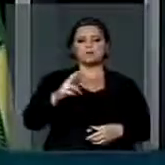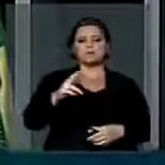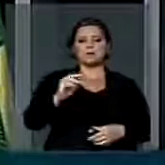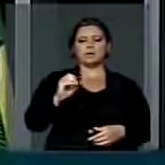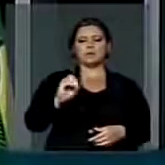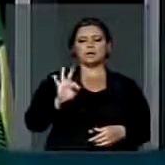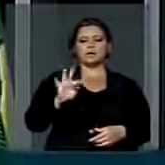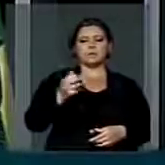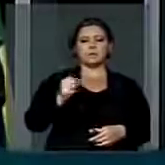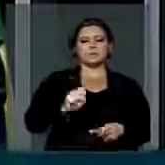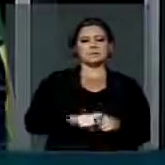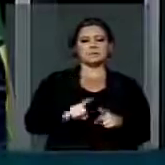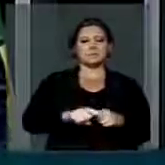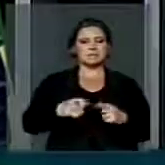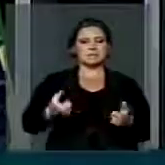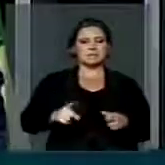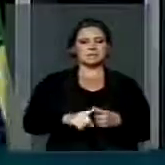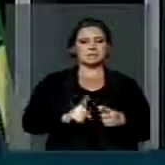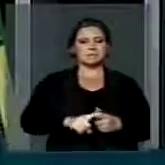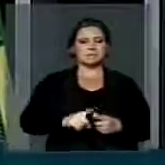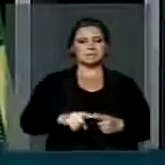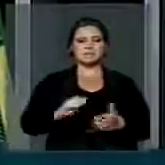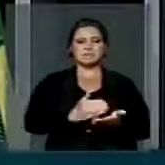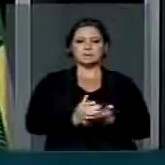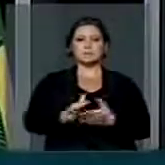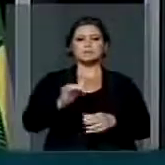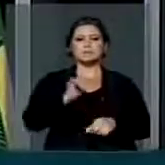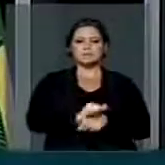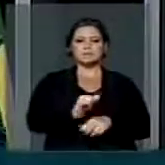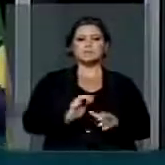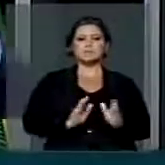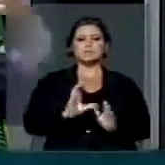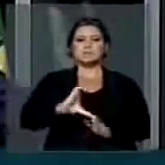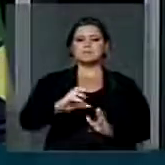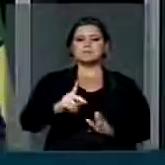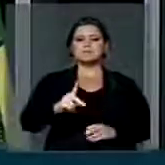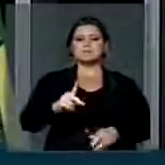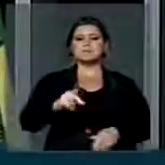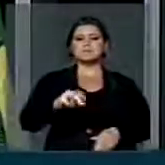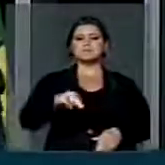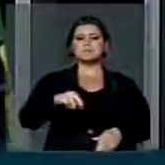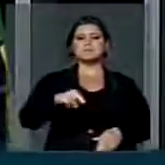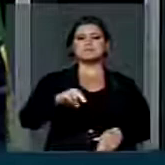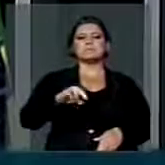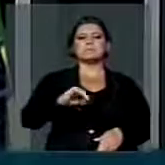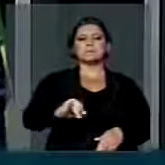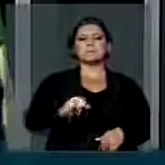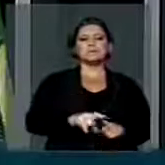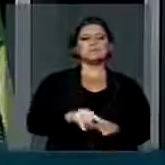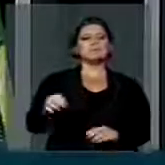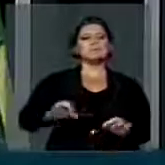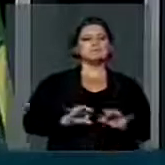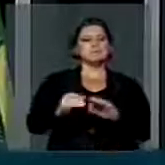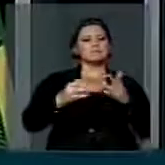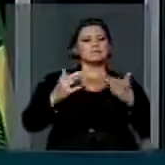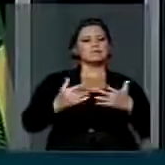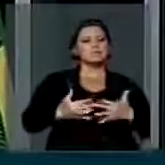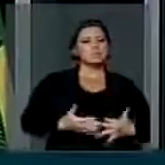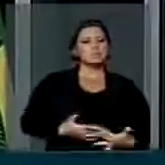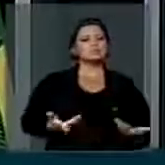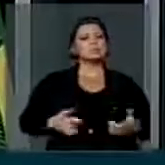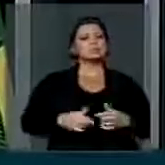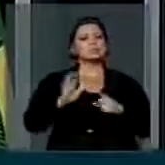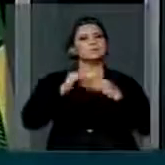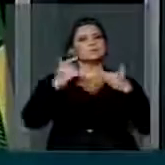a necessidade premente de se instalar uma comissão parlamentar de inquérito para trazer todas essas informações à tona e esclarecer